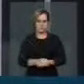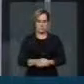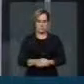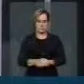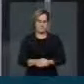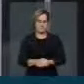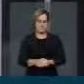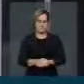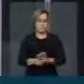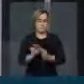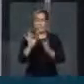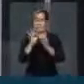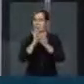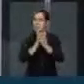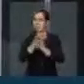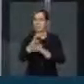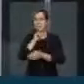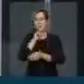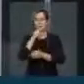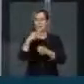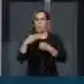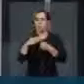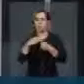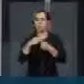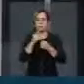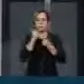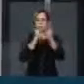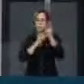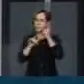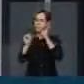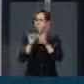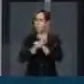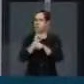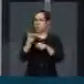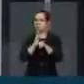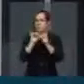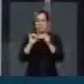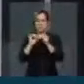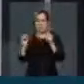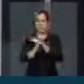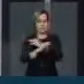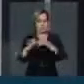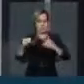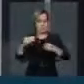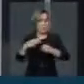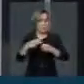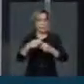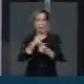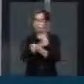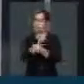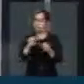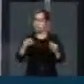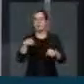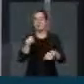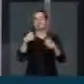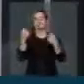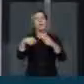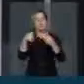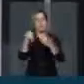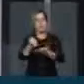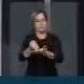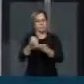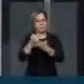nenhum município tem estrutura para fazer essa mobilidade esse plano mobilidade urbana precisando da assistência